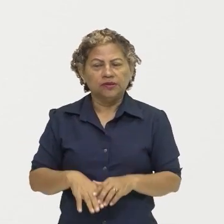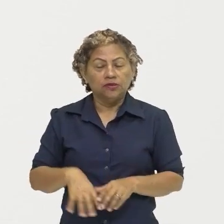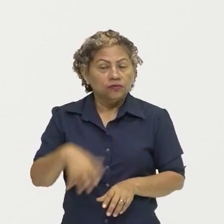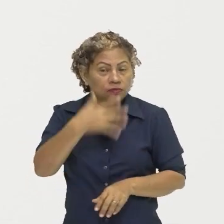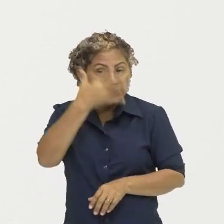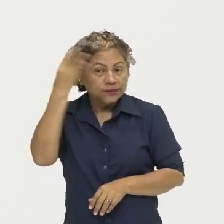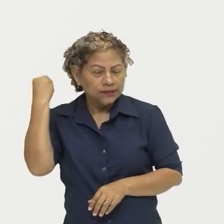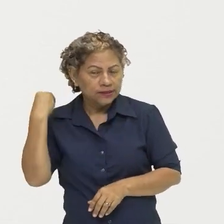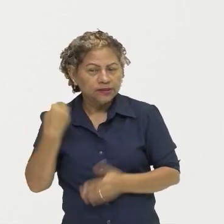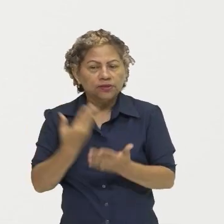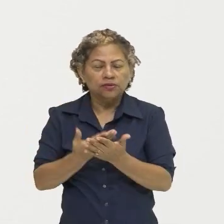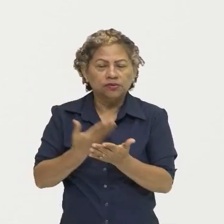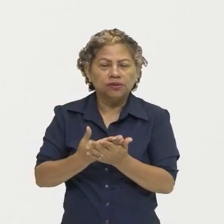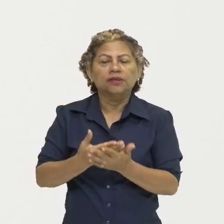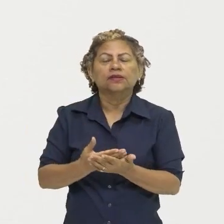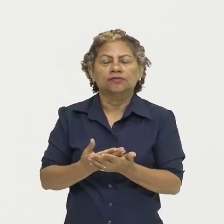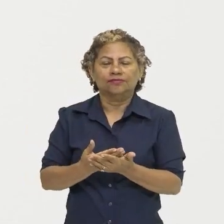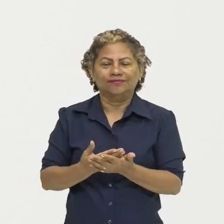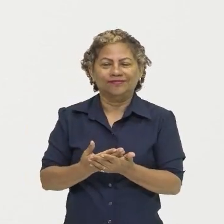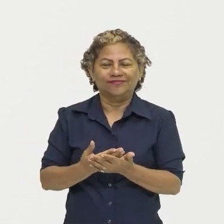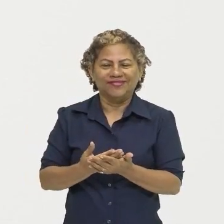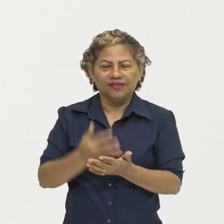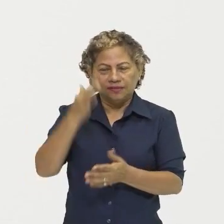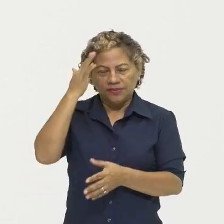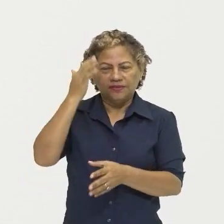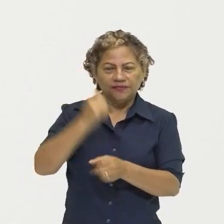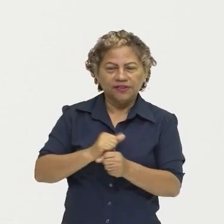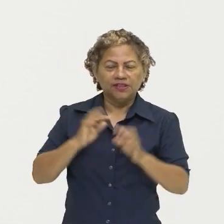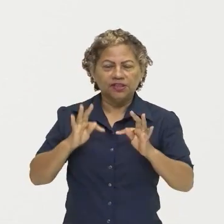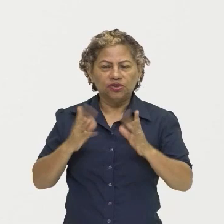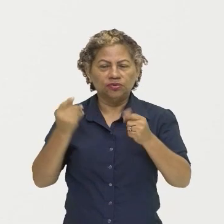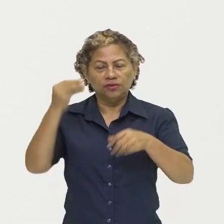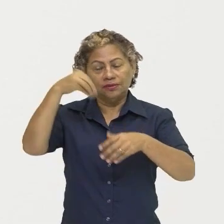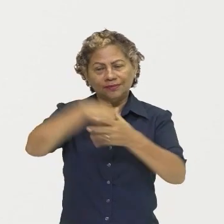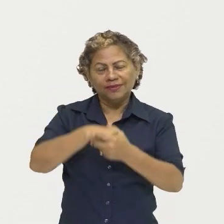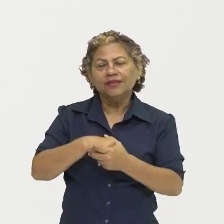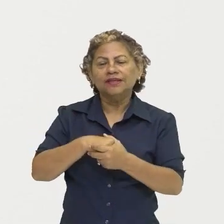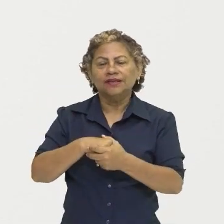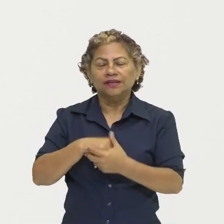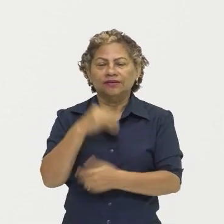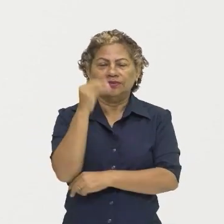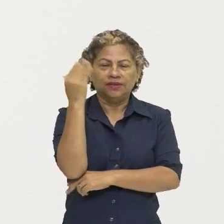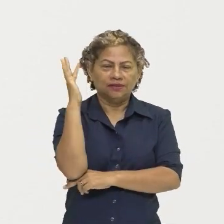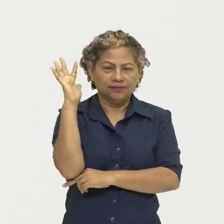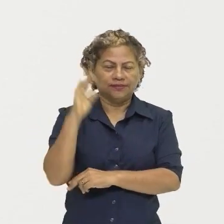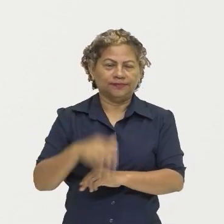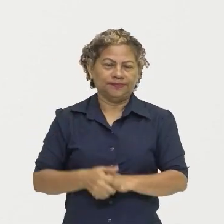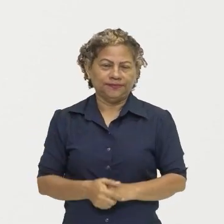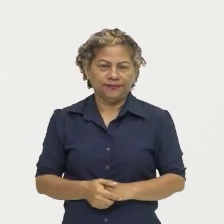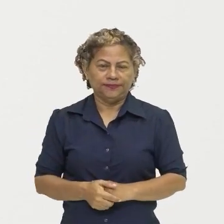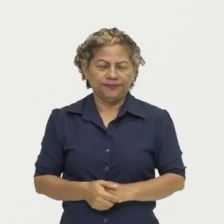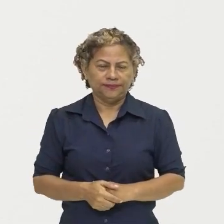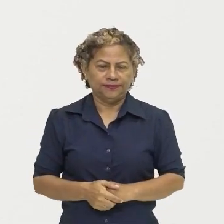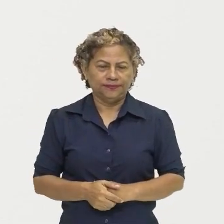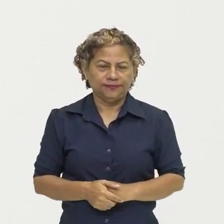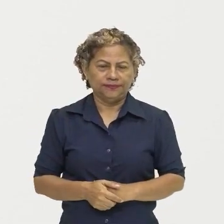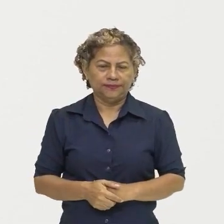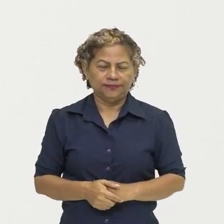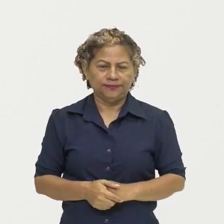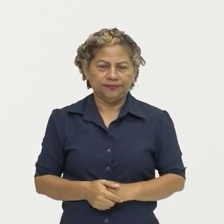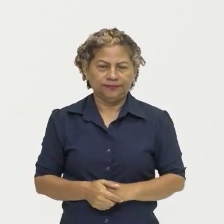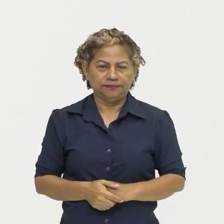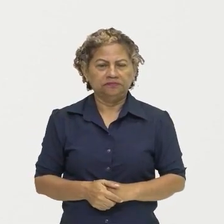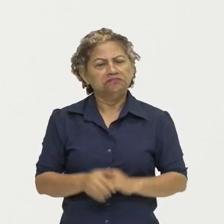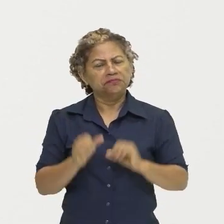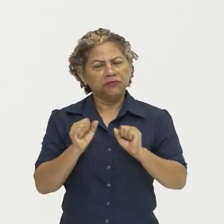pela física são aqueles que representam a natureza. E podemos citar o